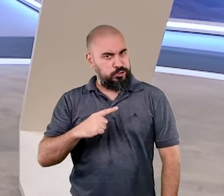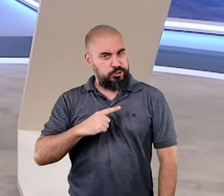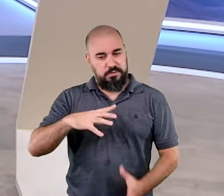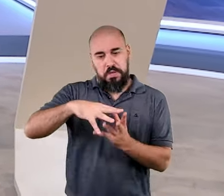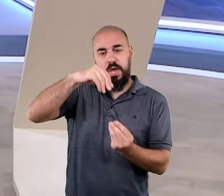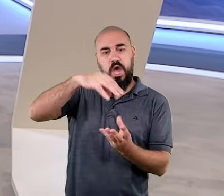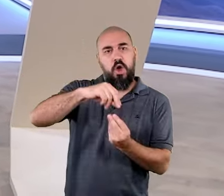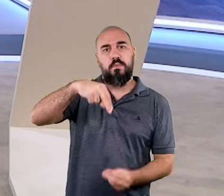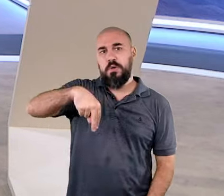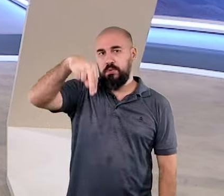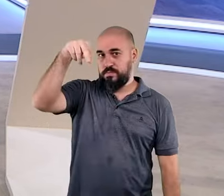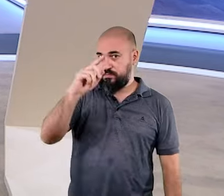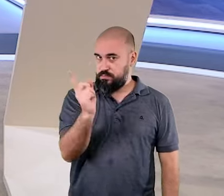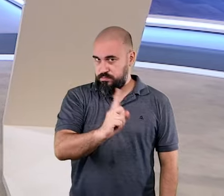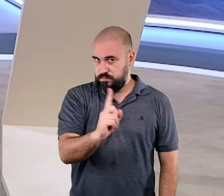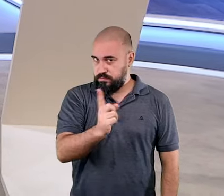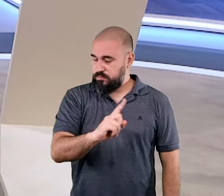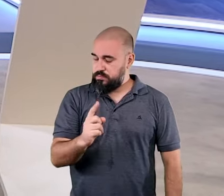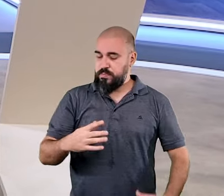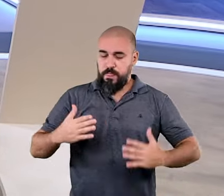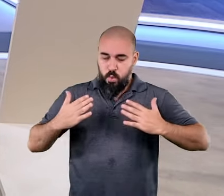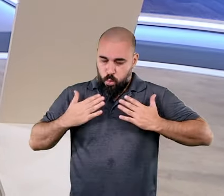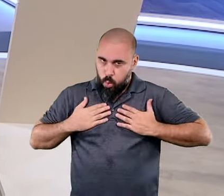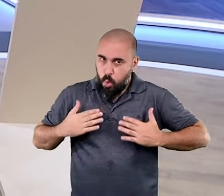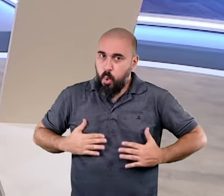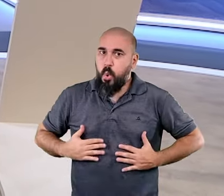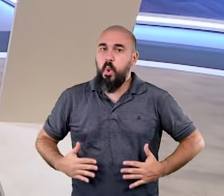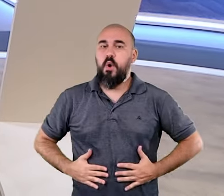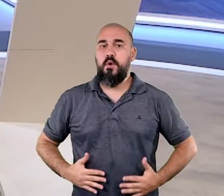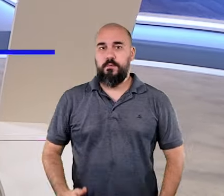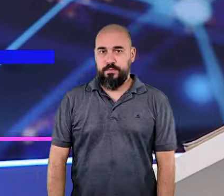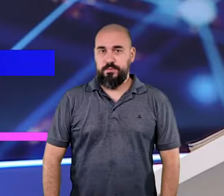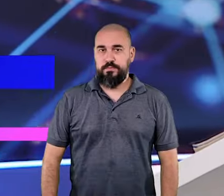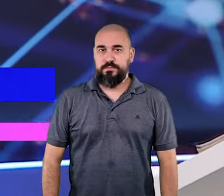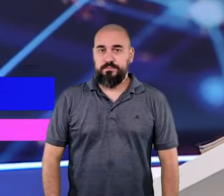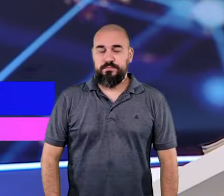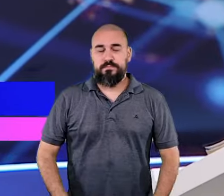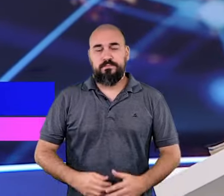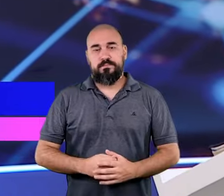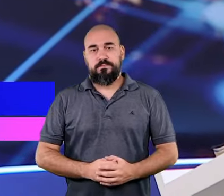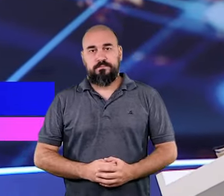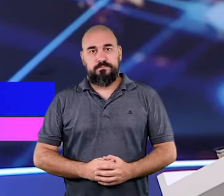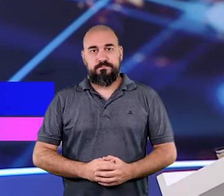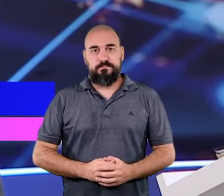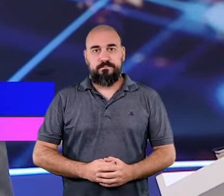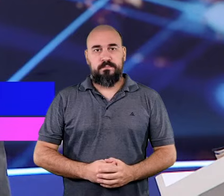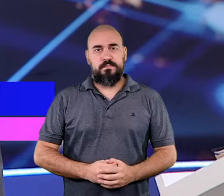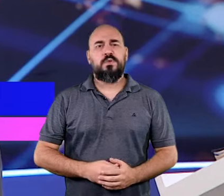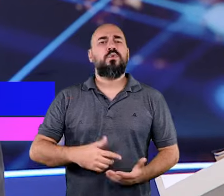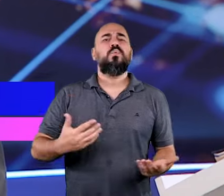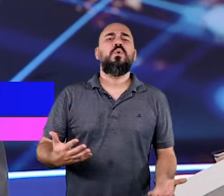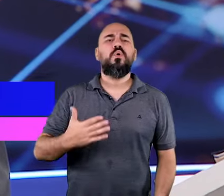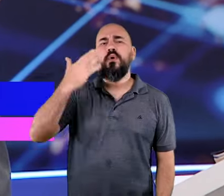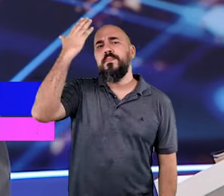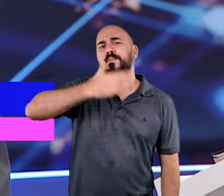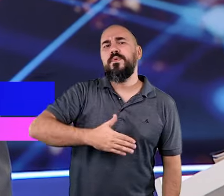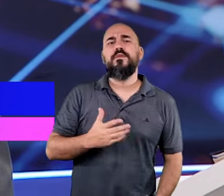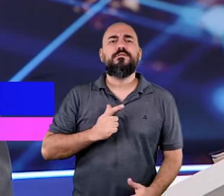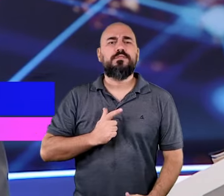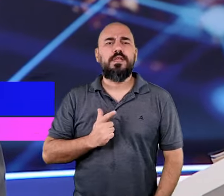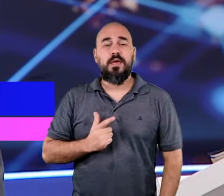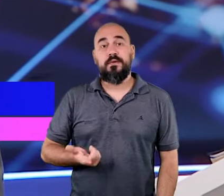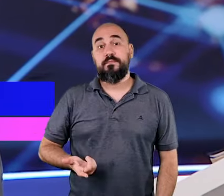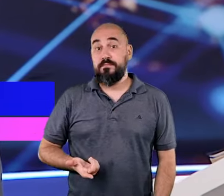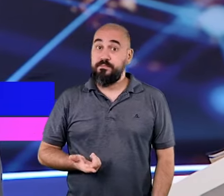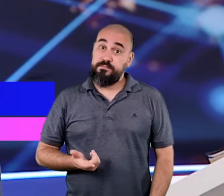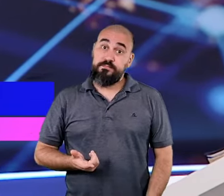tinha algo físico. Uma evidência que nós temos foi o encontro